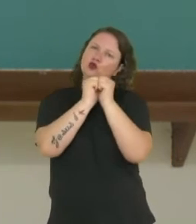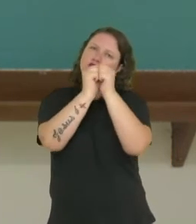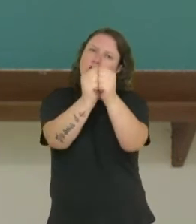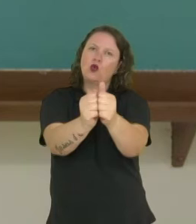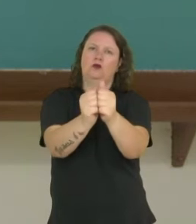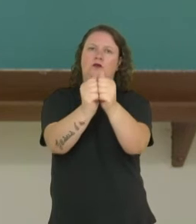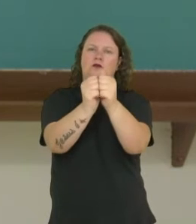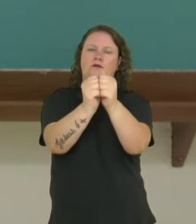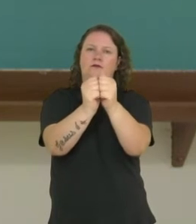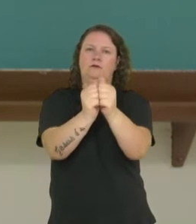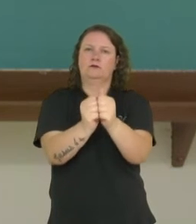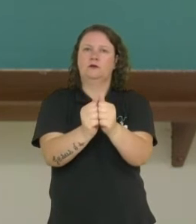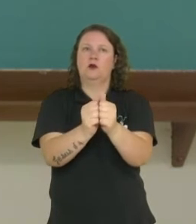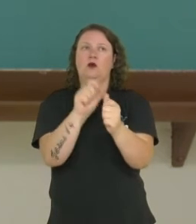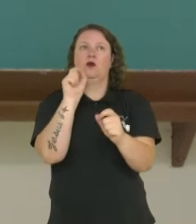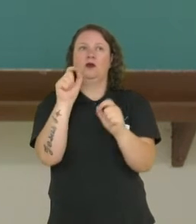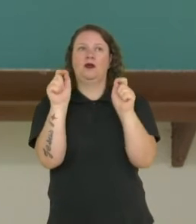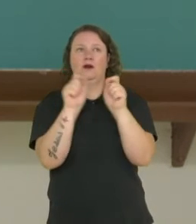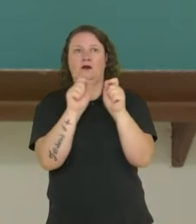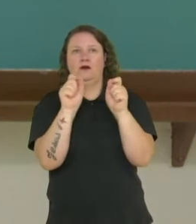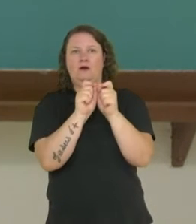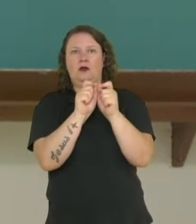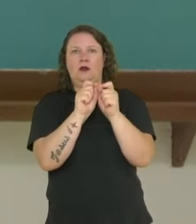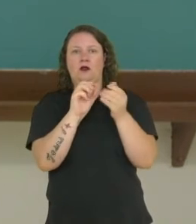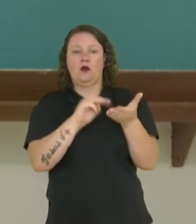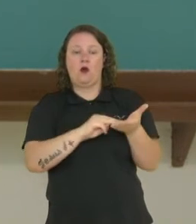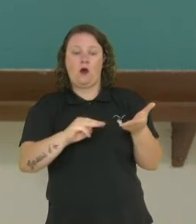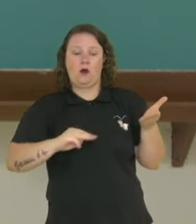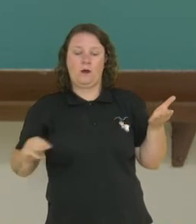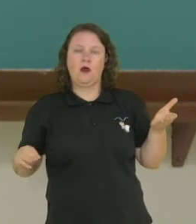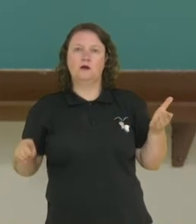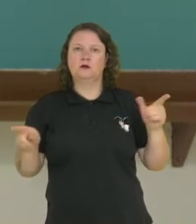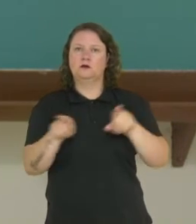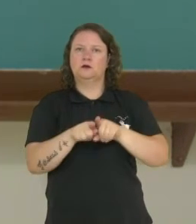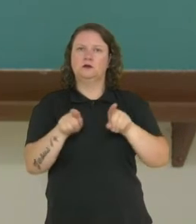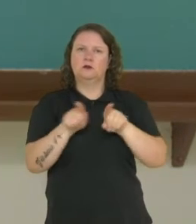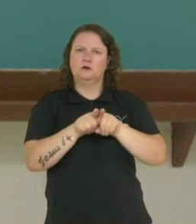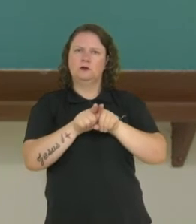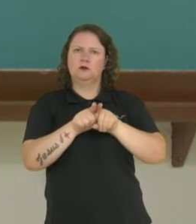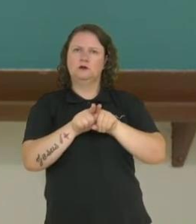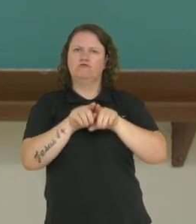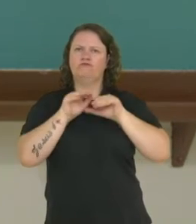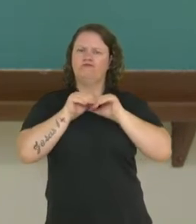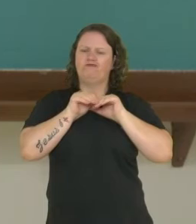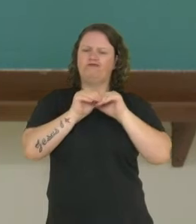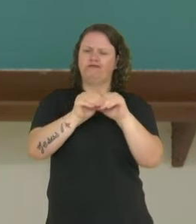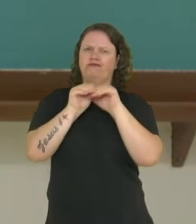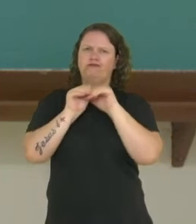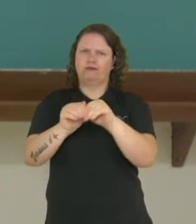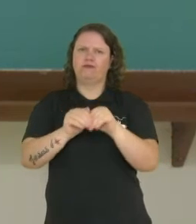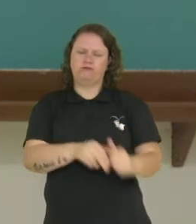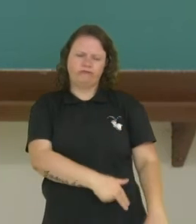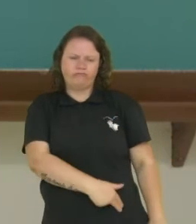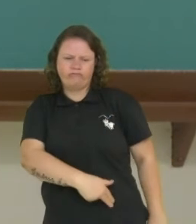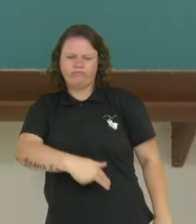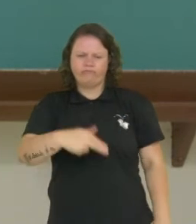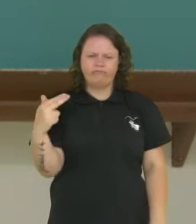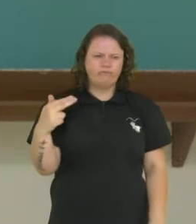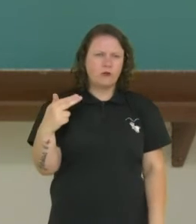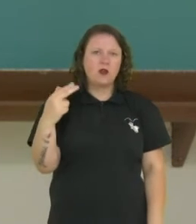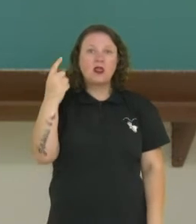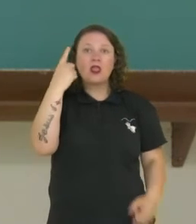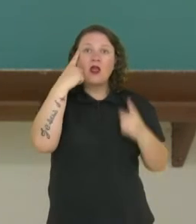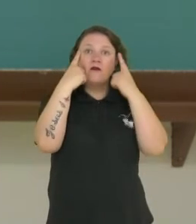o método do terrorismo, né? Ele também está contado ali entre as pessoas que usaram tanto também das armas, da violência, para